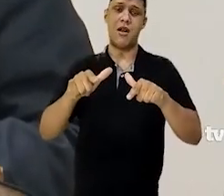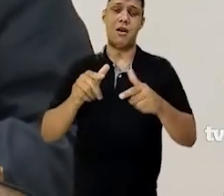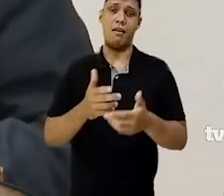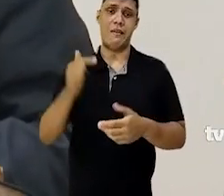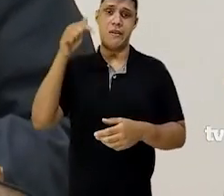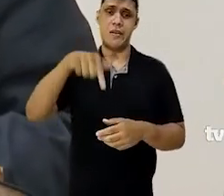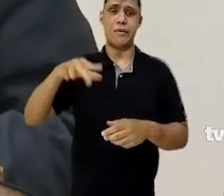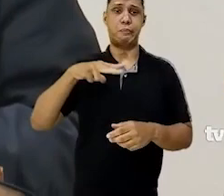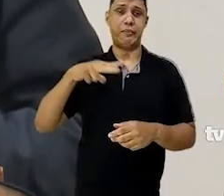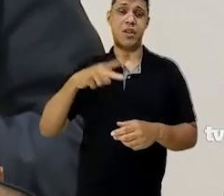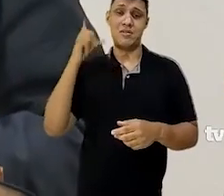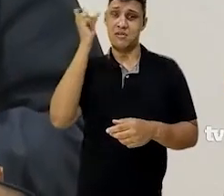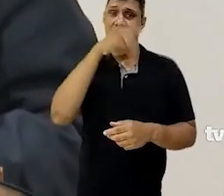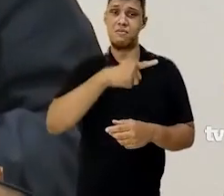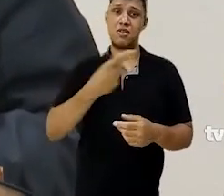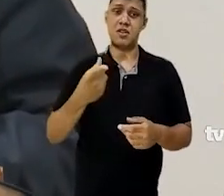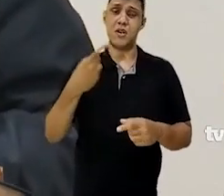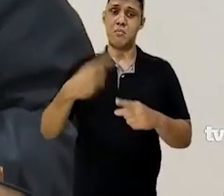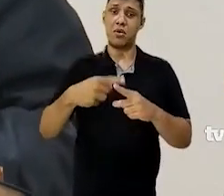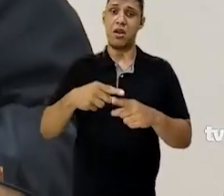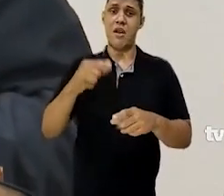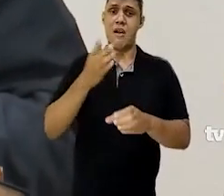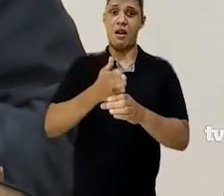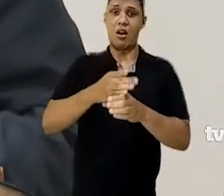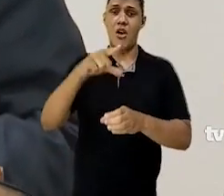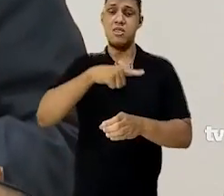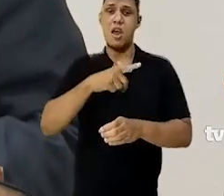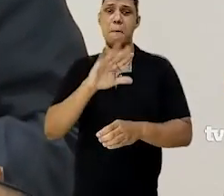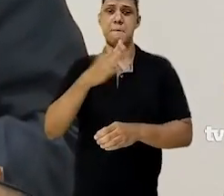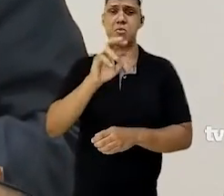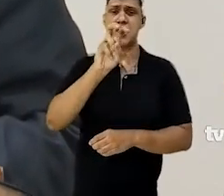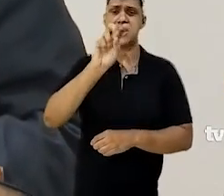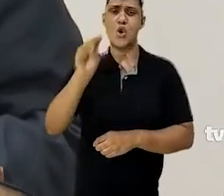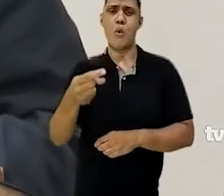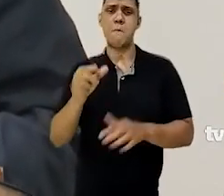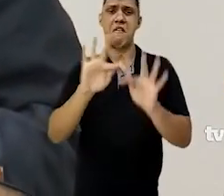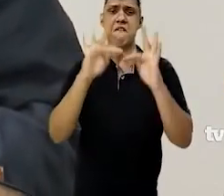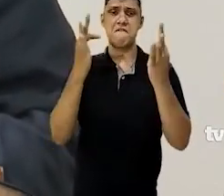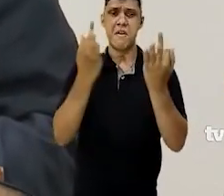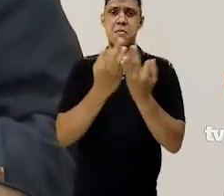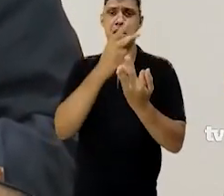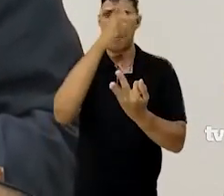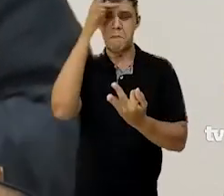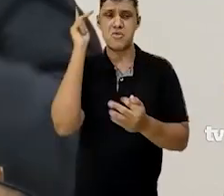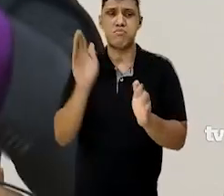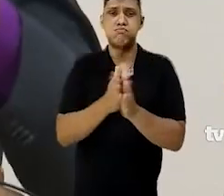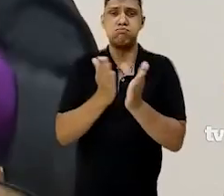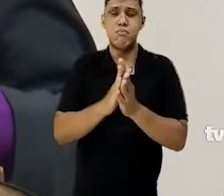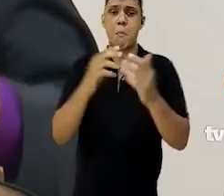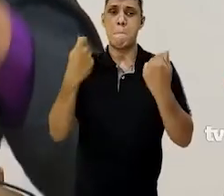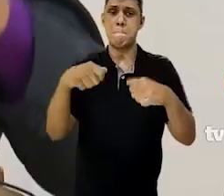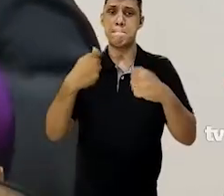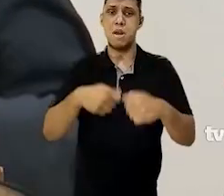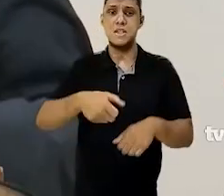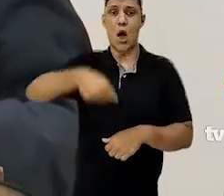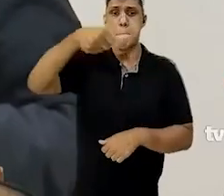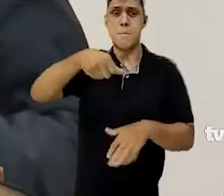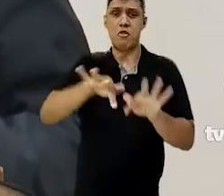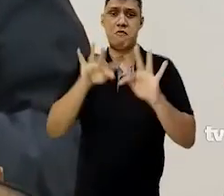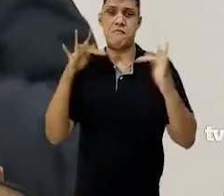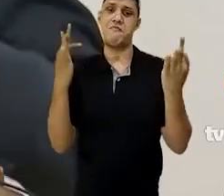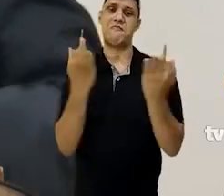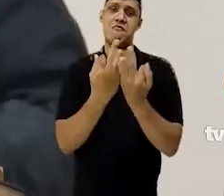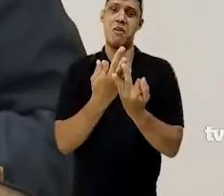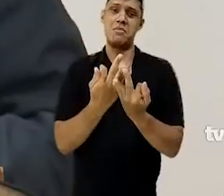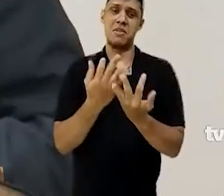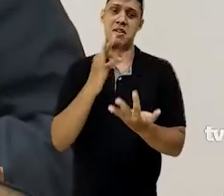iniciativa privada. Caicó tem aproximadamente 5 mil famílias em situação de pobreza, dependendo do Bolsa Família. Essa pauta geração de emprego e